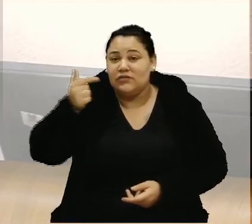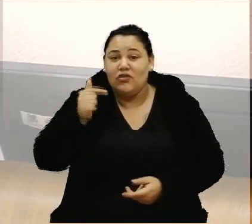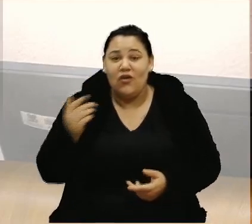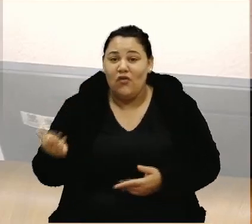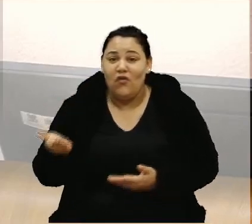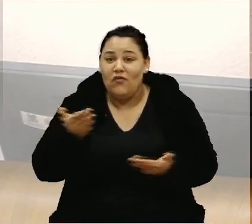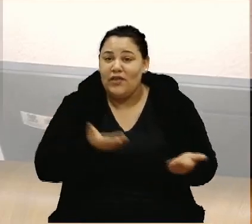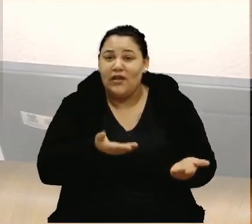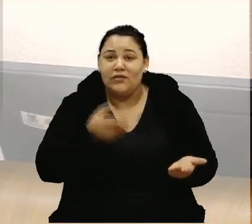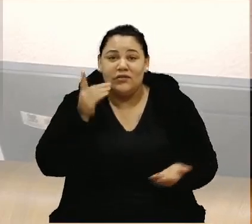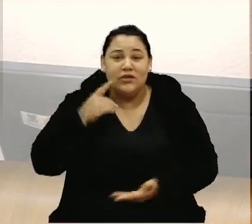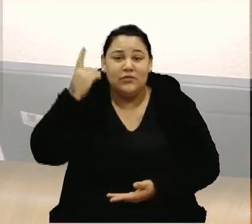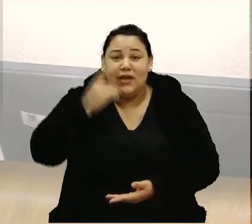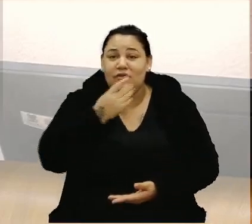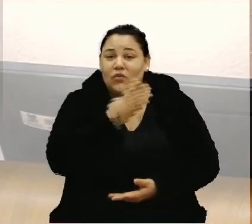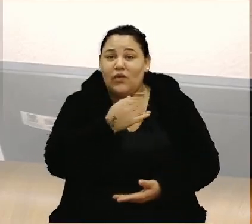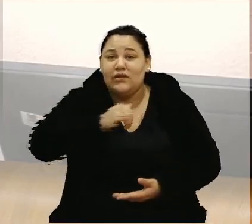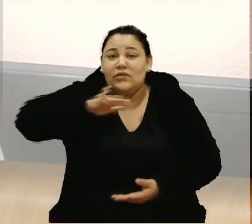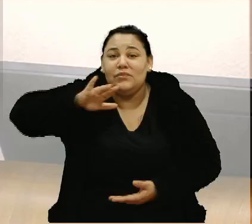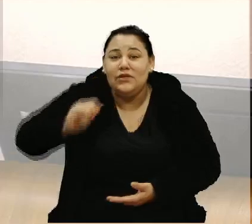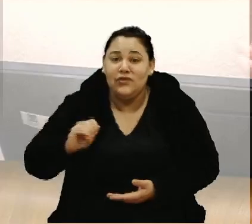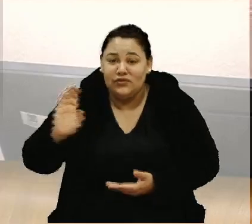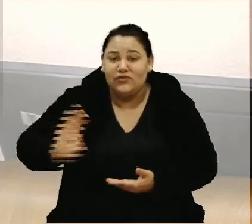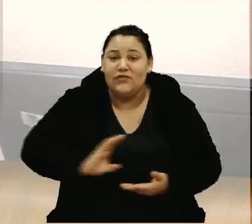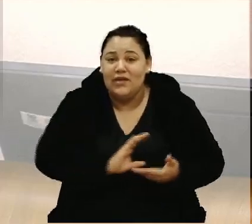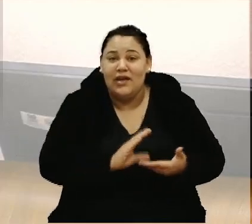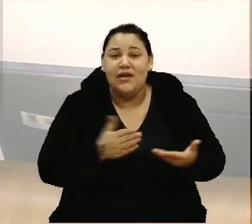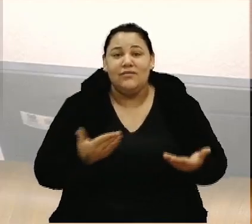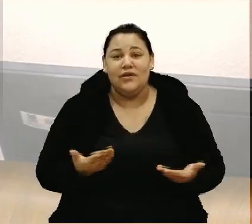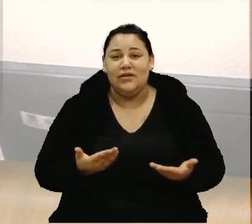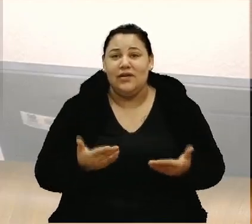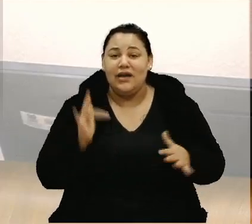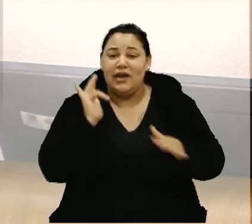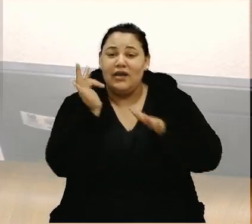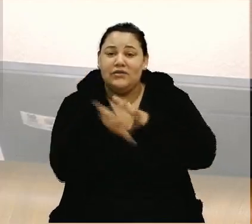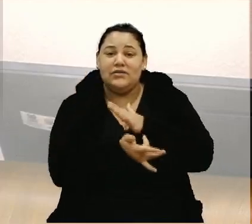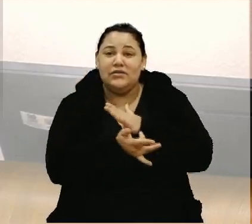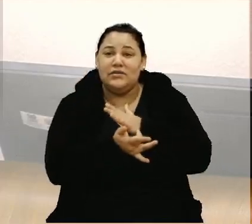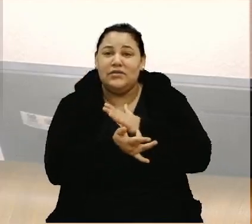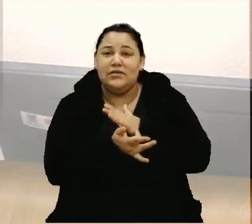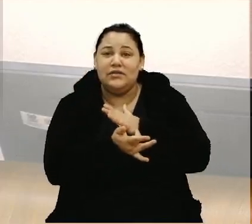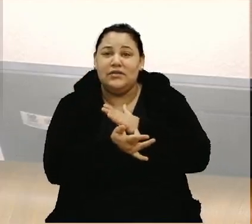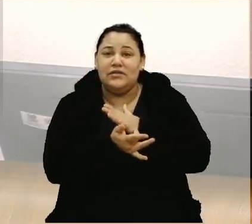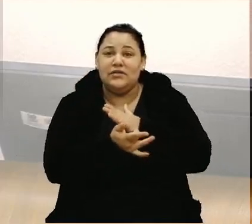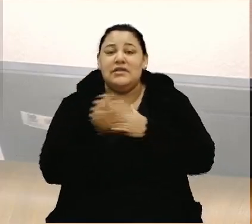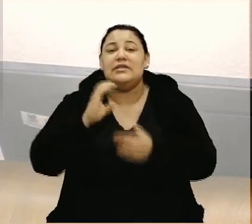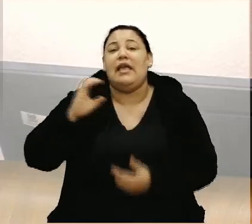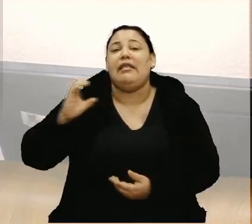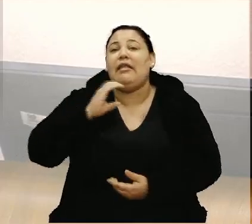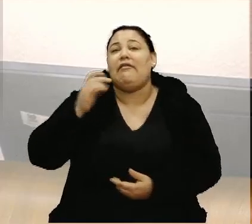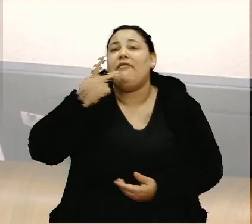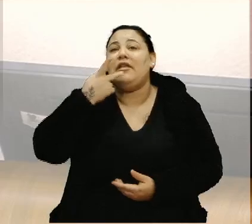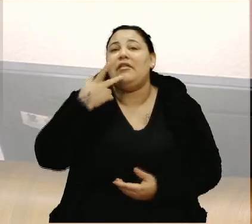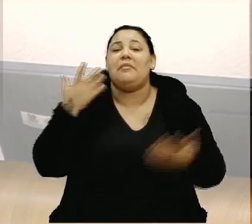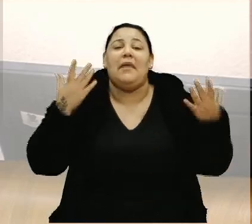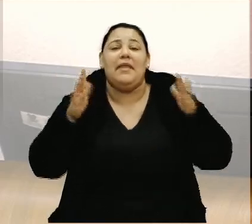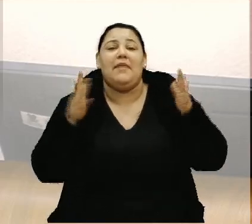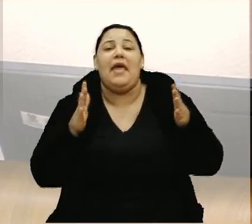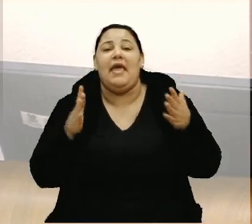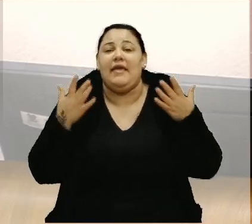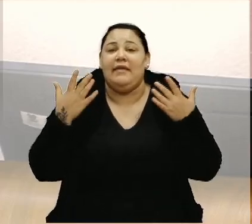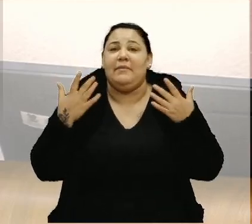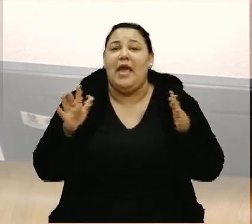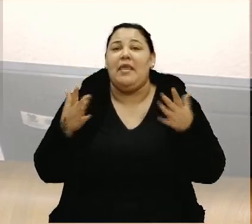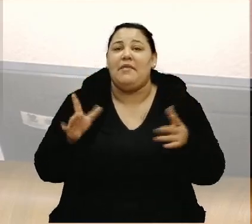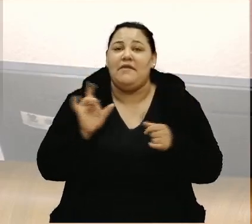o deputado que deu 4,5 milhões de emenda. E aí, nas redes sociais, choveu o CC ali dizendo, parabéns, fez o